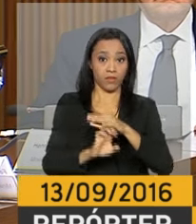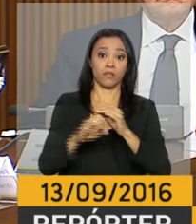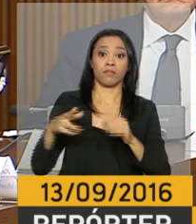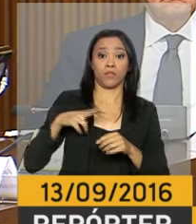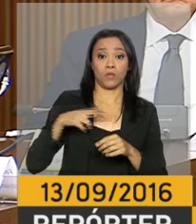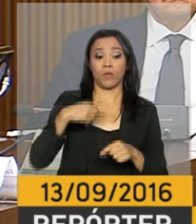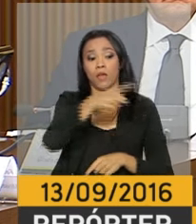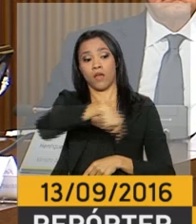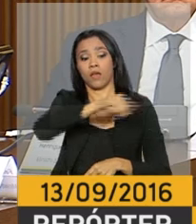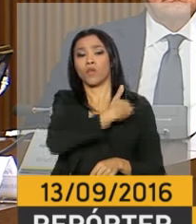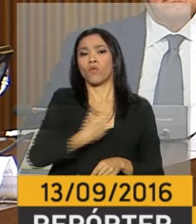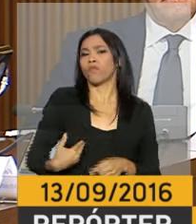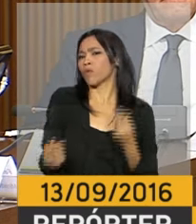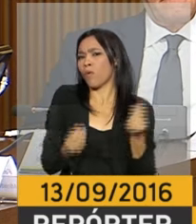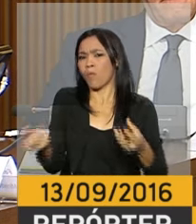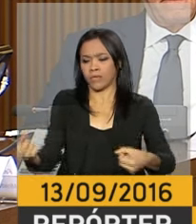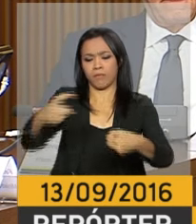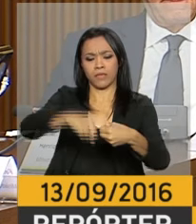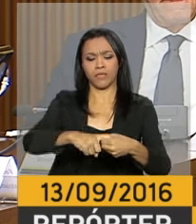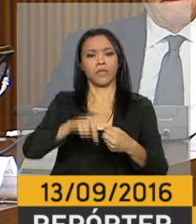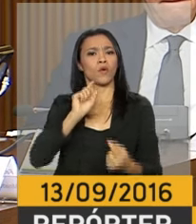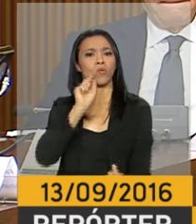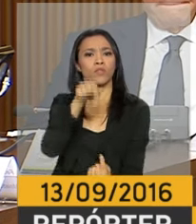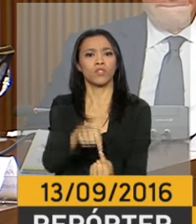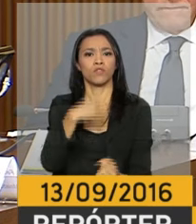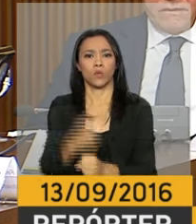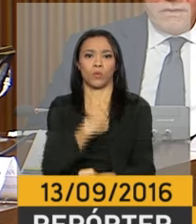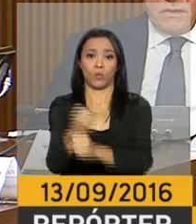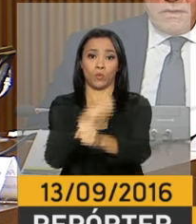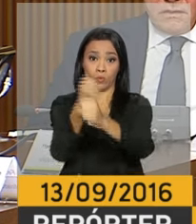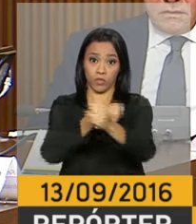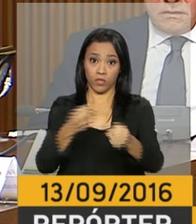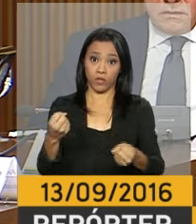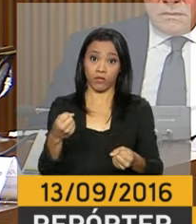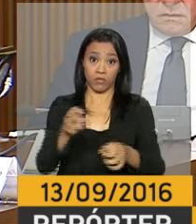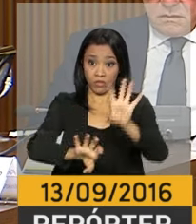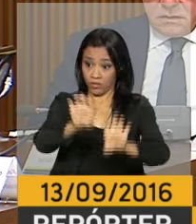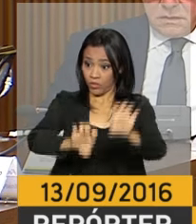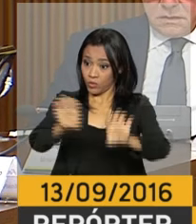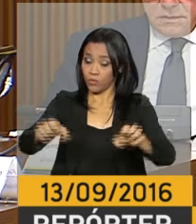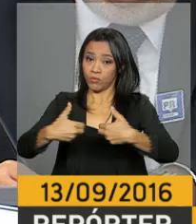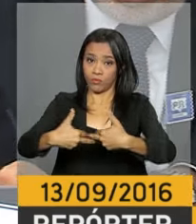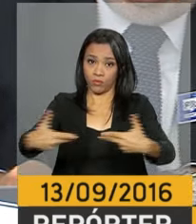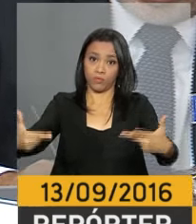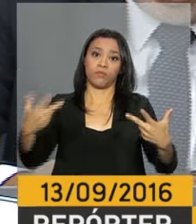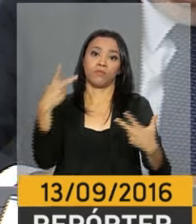privada para a execução de obras públicas de infraestrutura